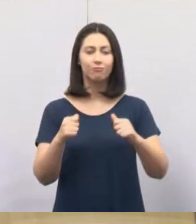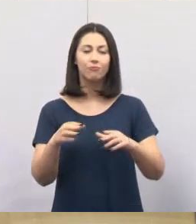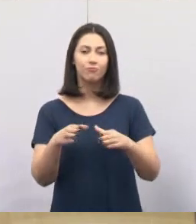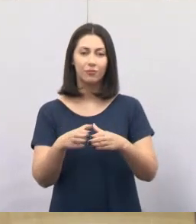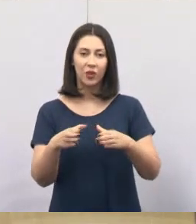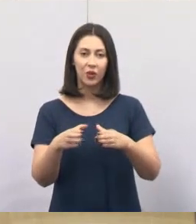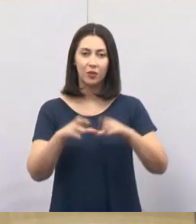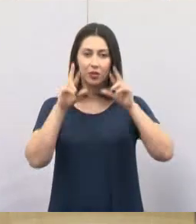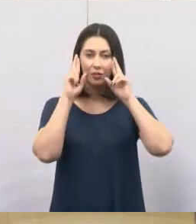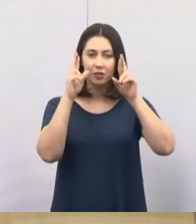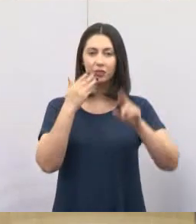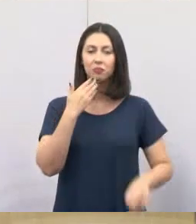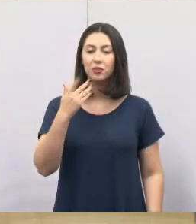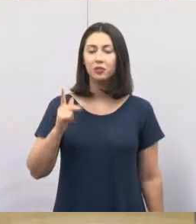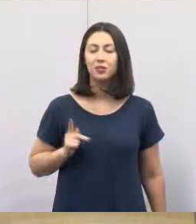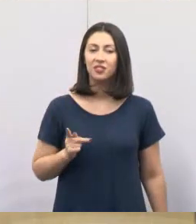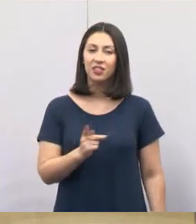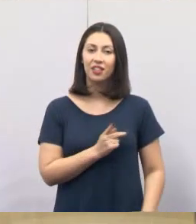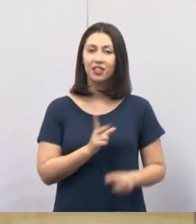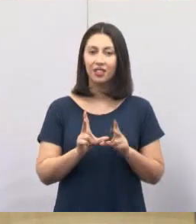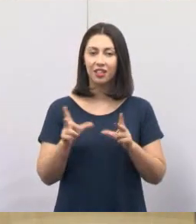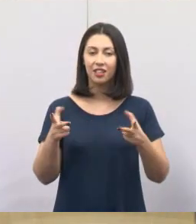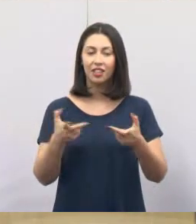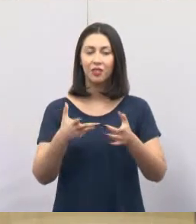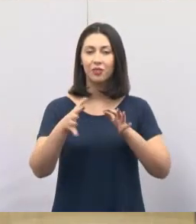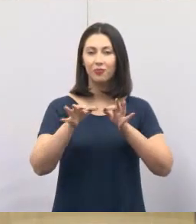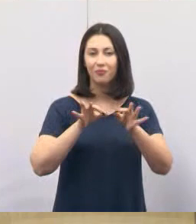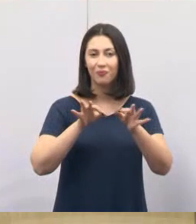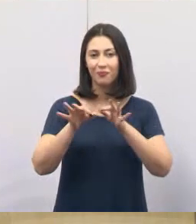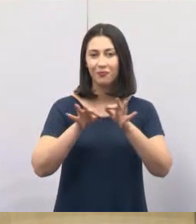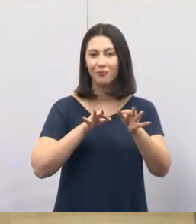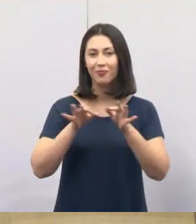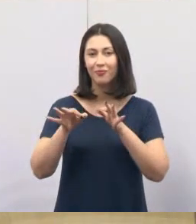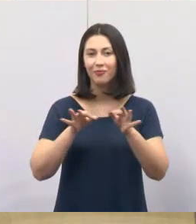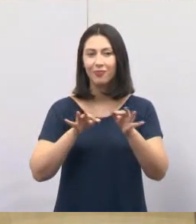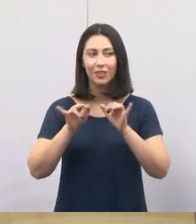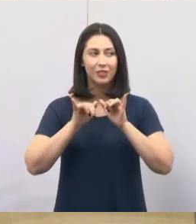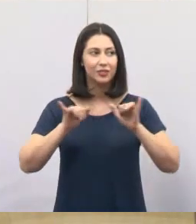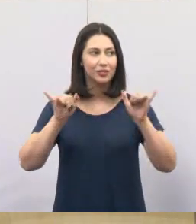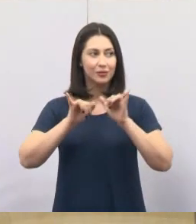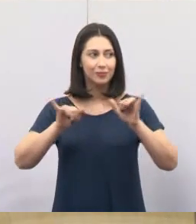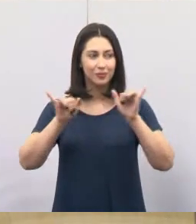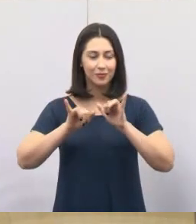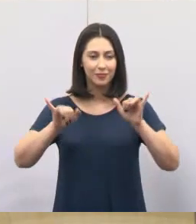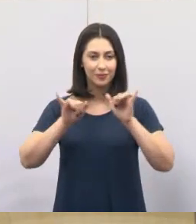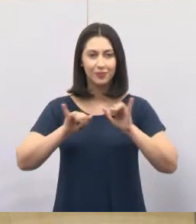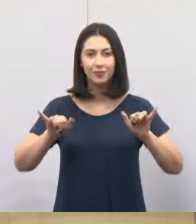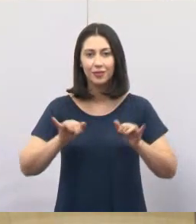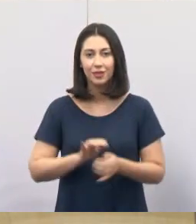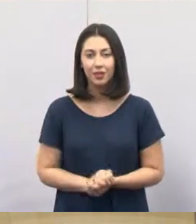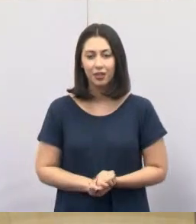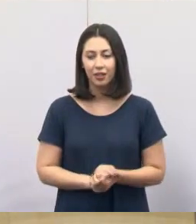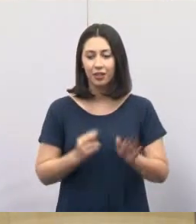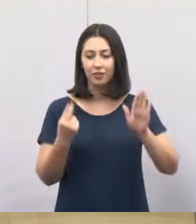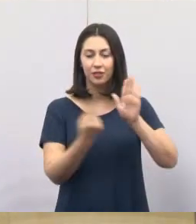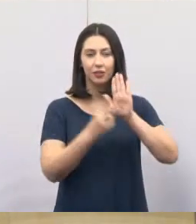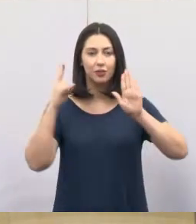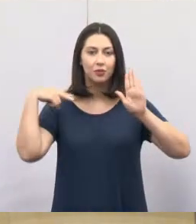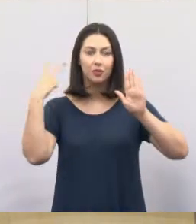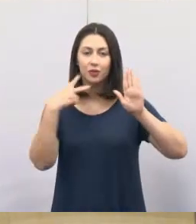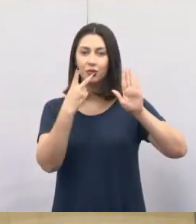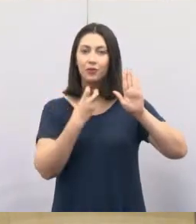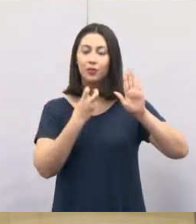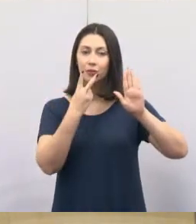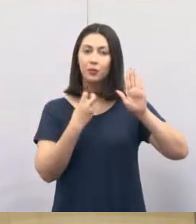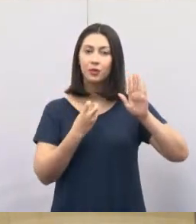ano, respeitosamente requerendo a presidente dessa casa que seja adotada as providências habituais para a divulgação da presente manifestação. Autoria, vereador Valmir